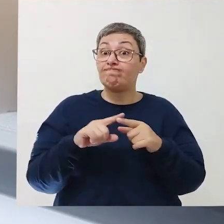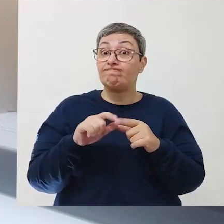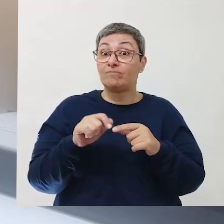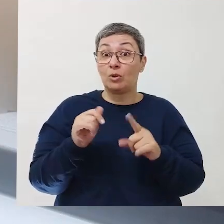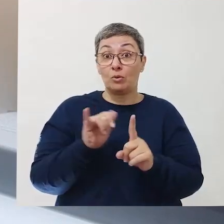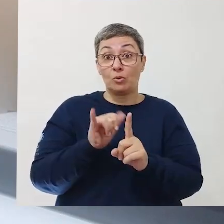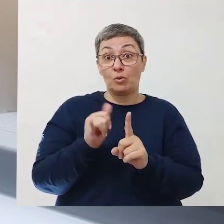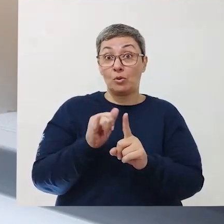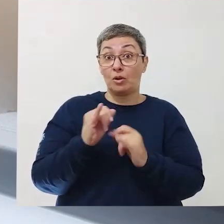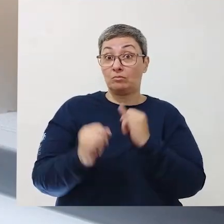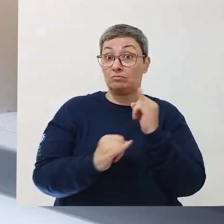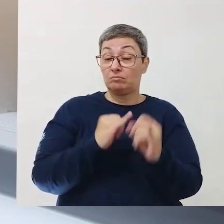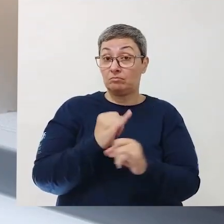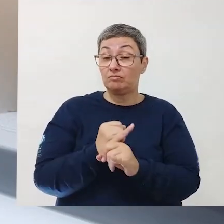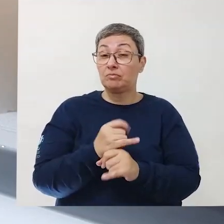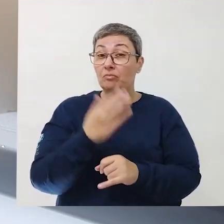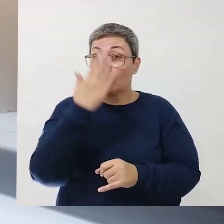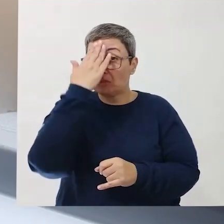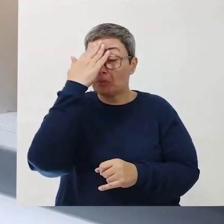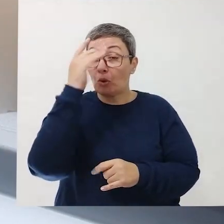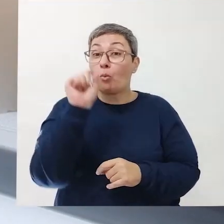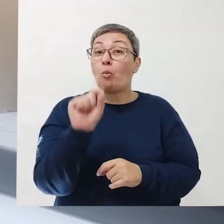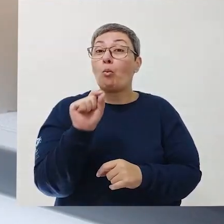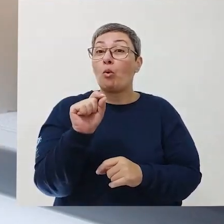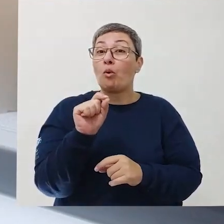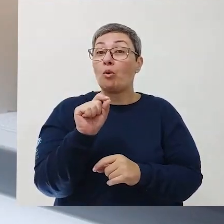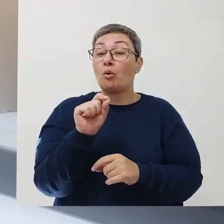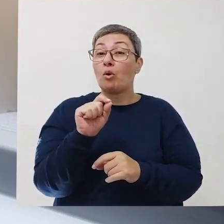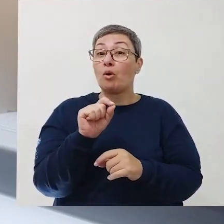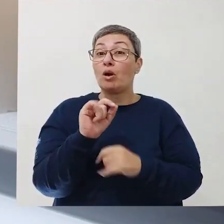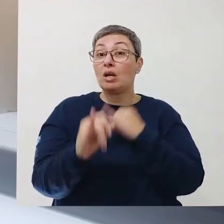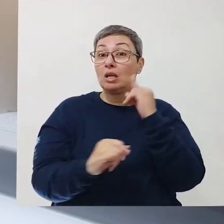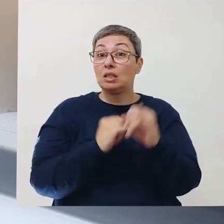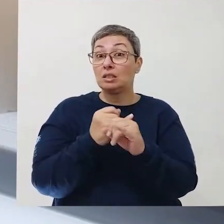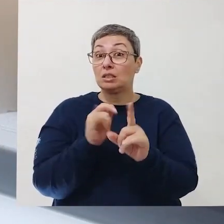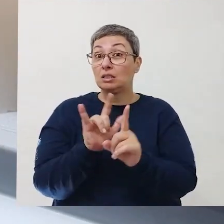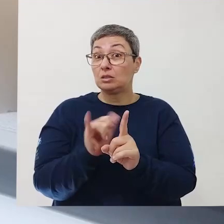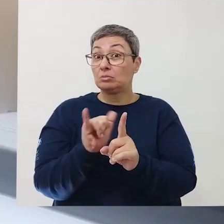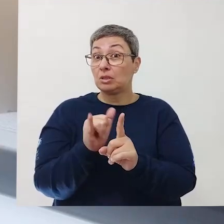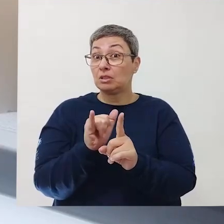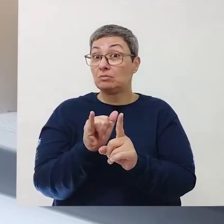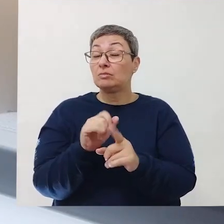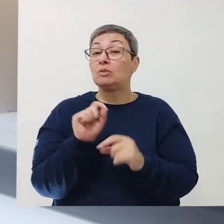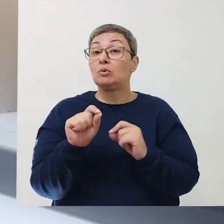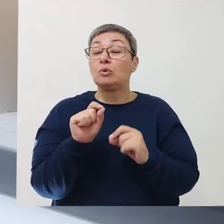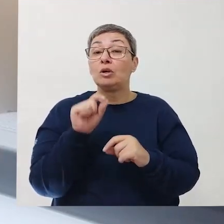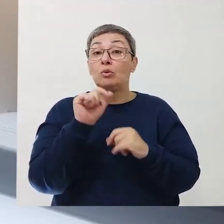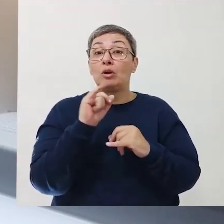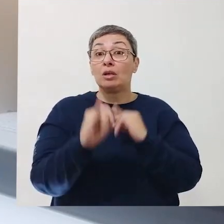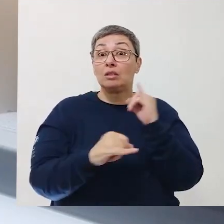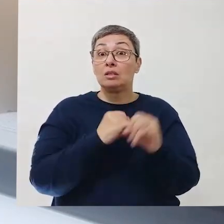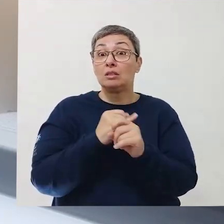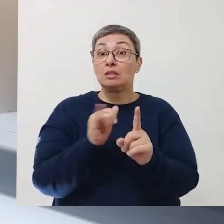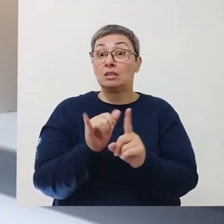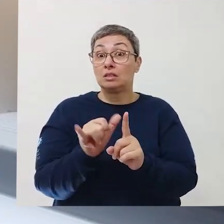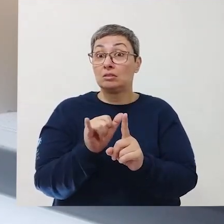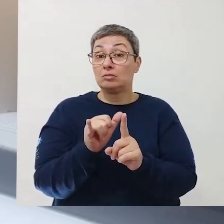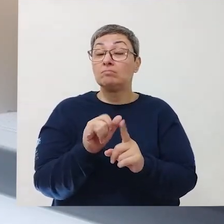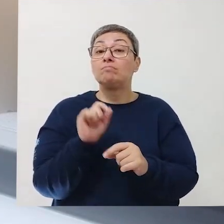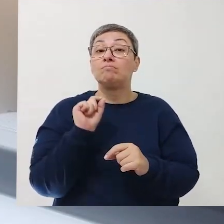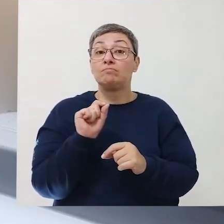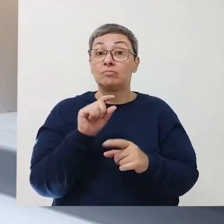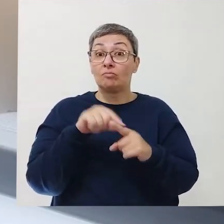Esse júri popular das redes sociais Expõe e denigre a imagem do cancelado O problema